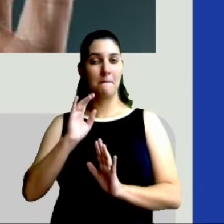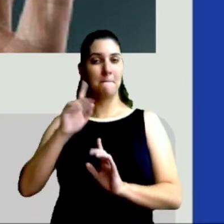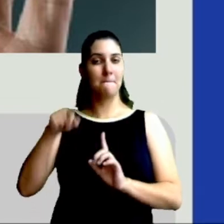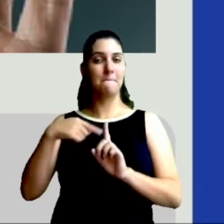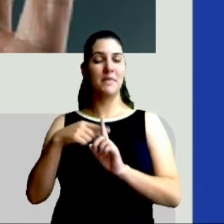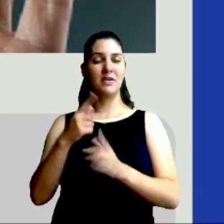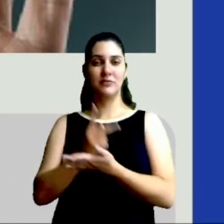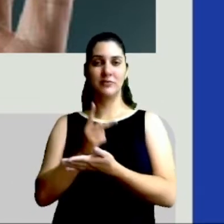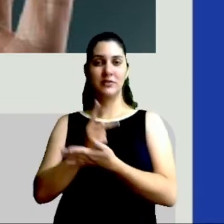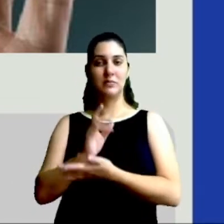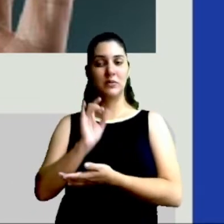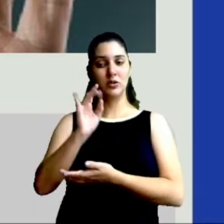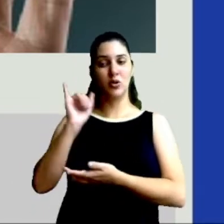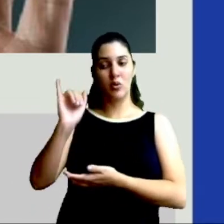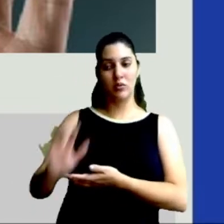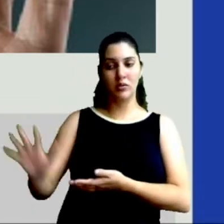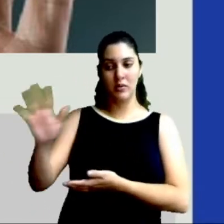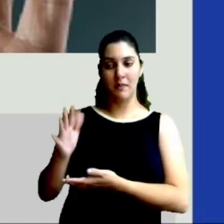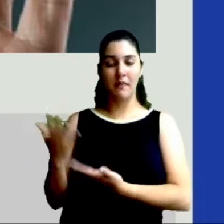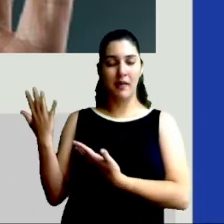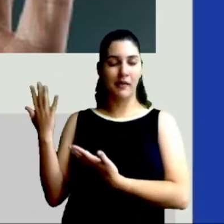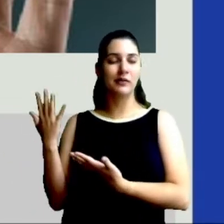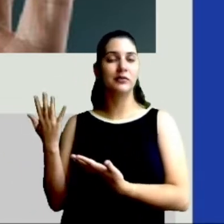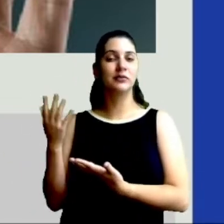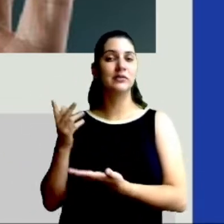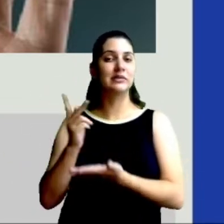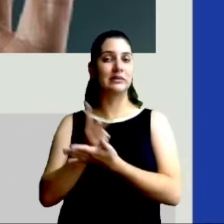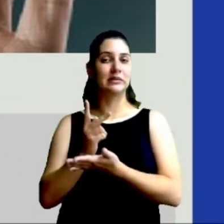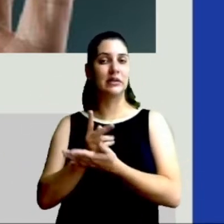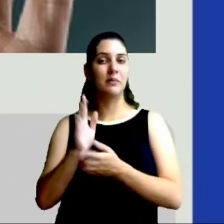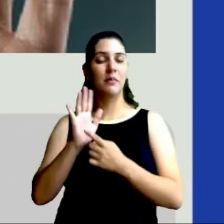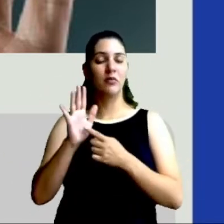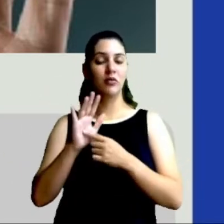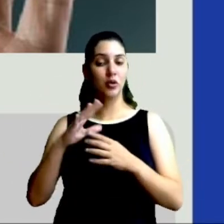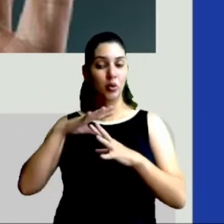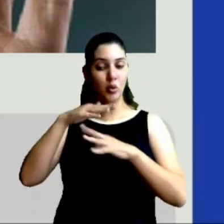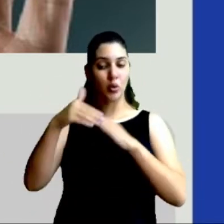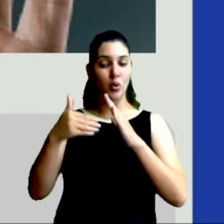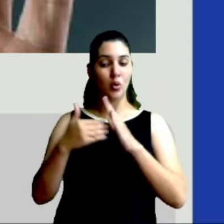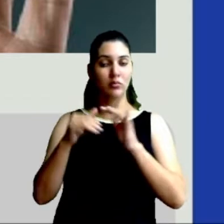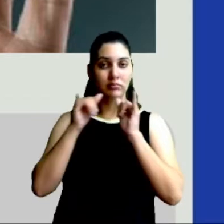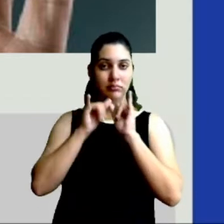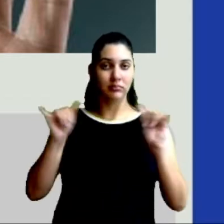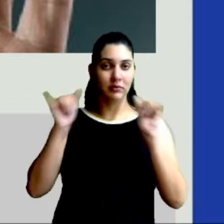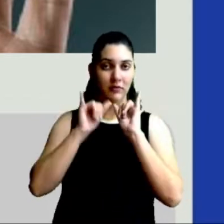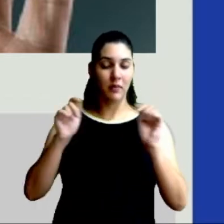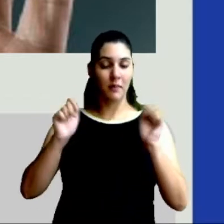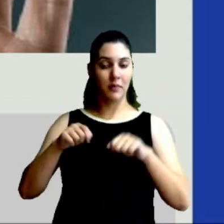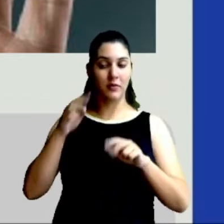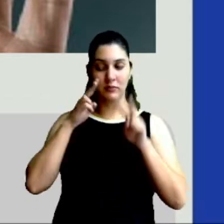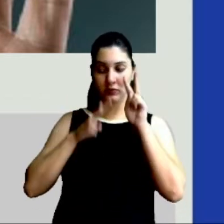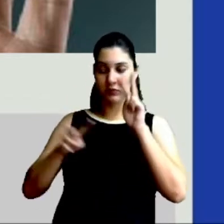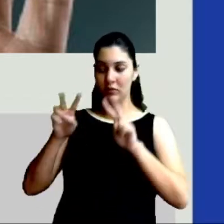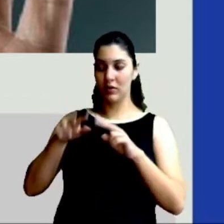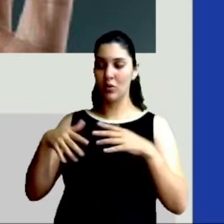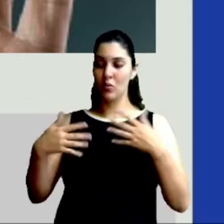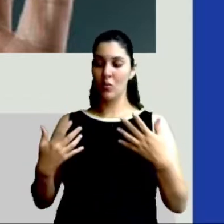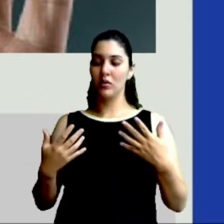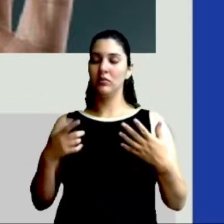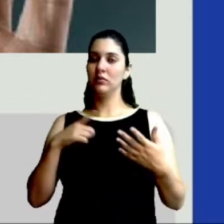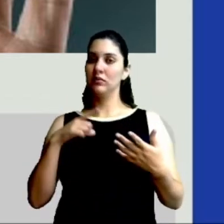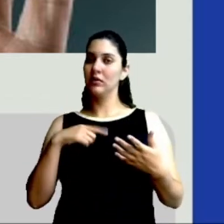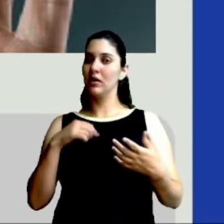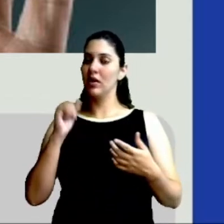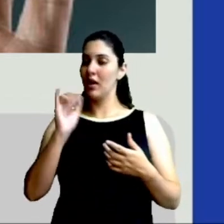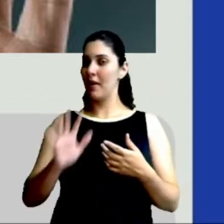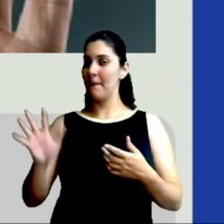geralmente é colocada uma imagem e essa imagem é que passa toda a informação, como vocês podem analisar. Então, quando a gente coloca aí essa